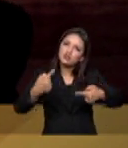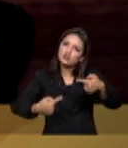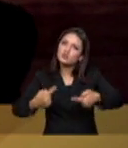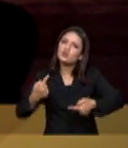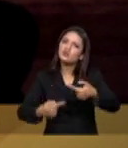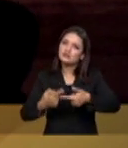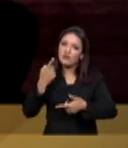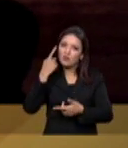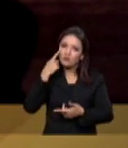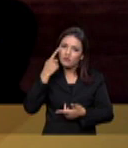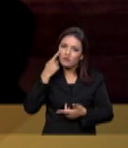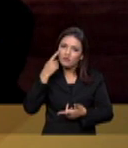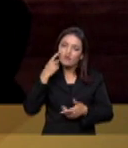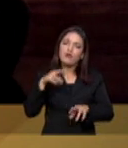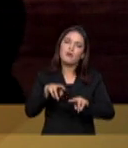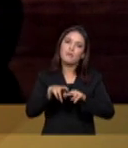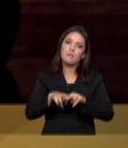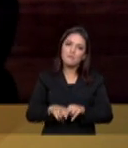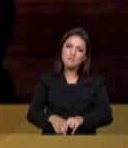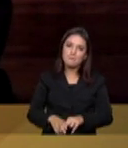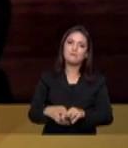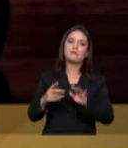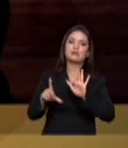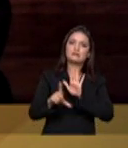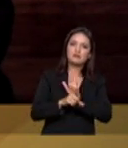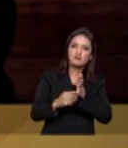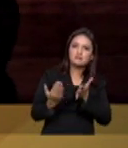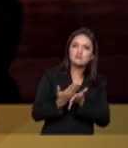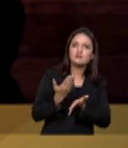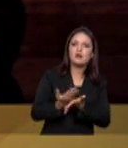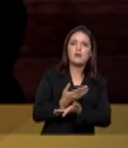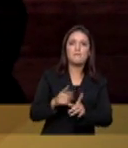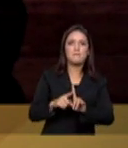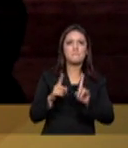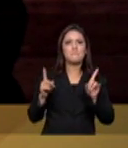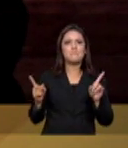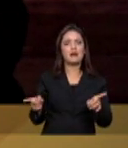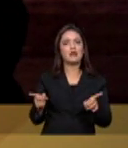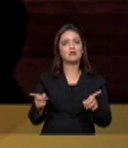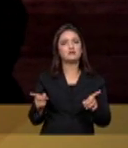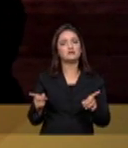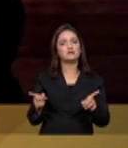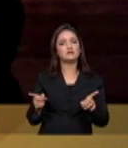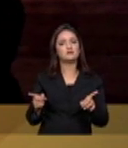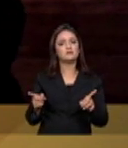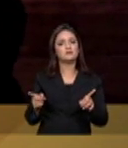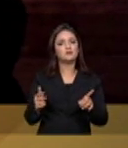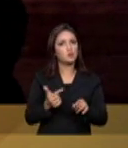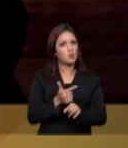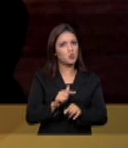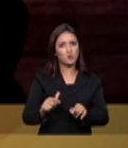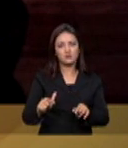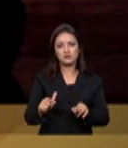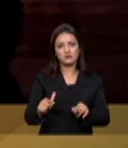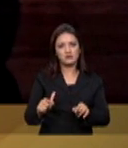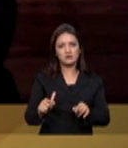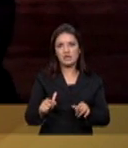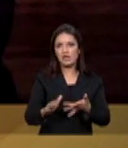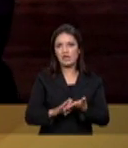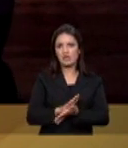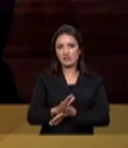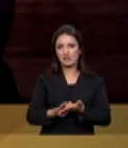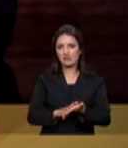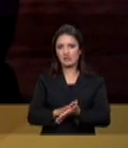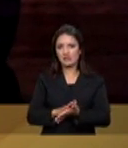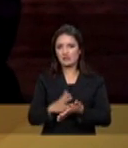doutrina e pela jurisprudência mas não aparenta colidir em meu sentir com as vendas São